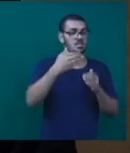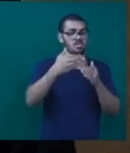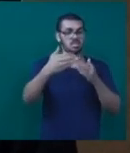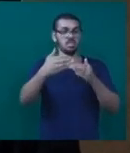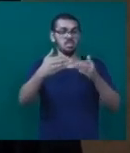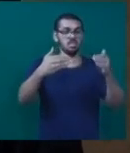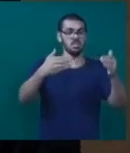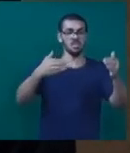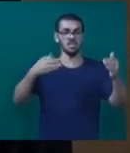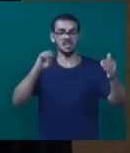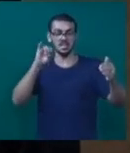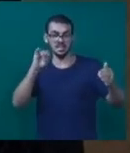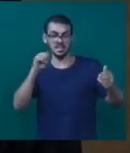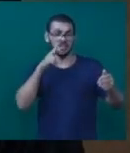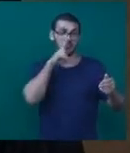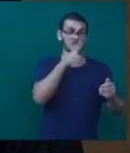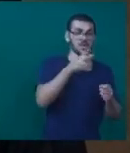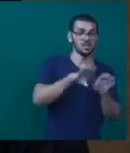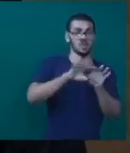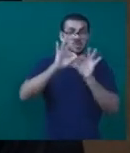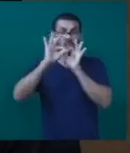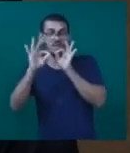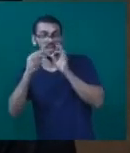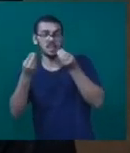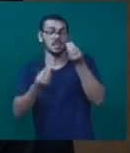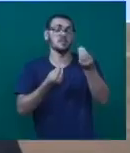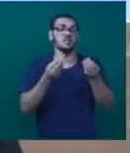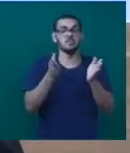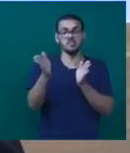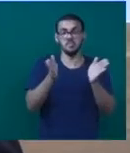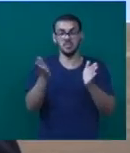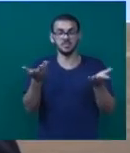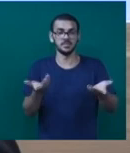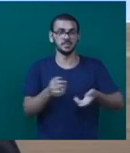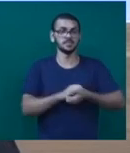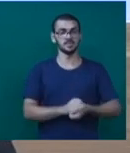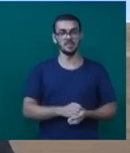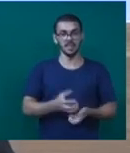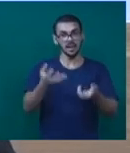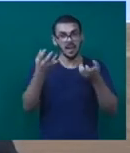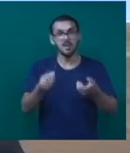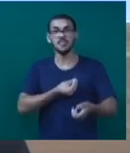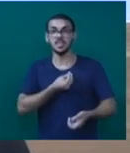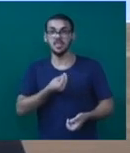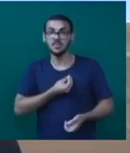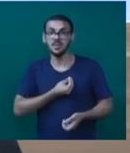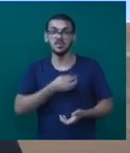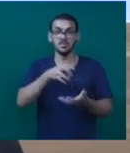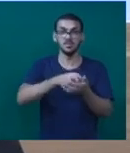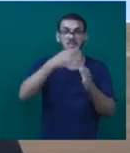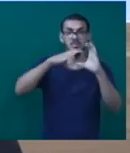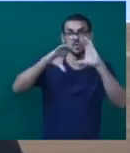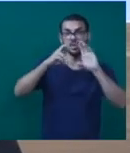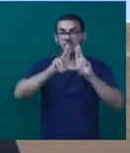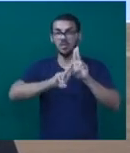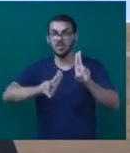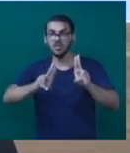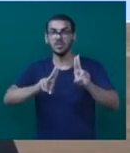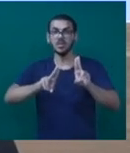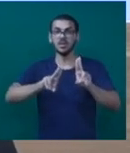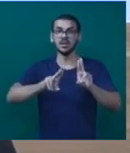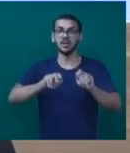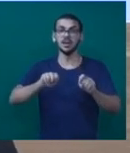se essa pessoa tem a voz aguda, a voz grave, em qual naipe ela pode se encaixar melhor. Quer participar do Coral da UFO? Os ensaios acontecem na